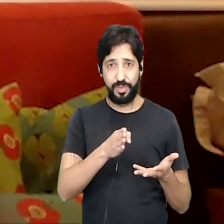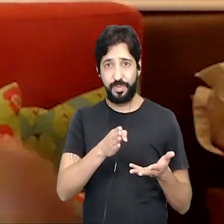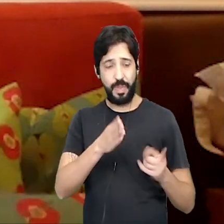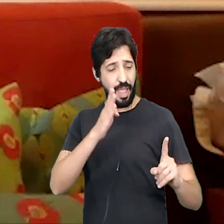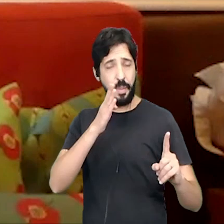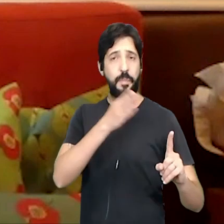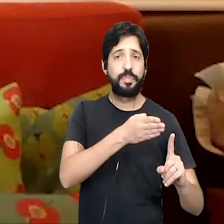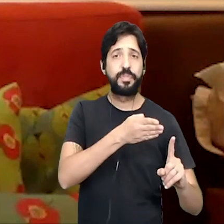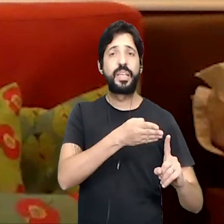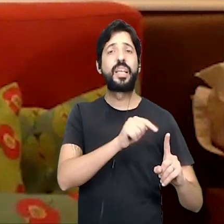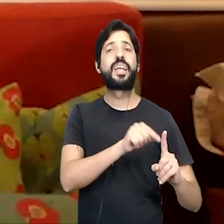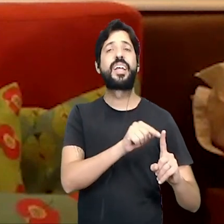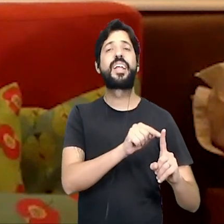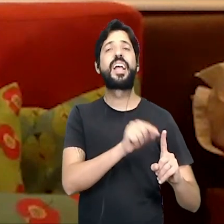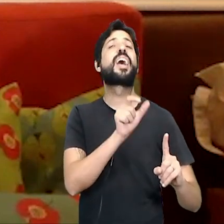um endereço.